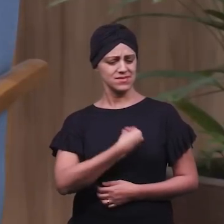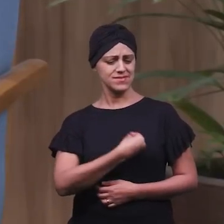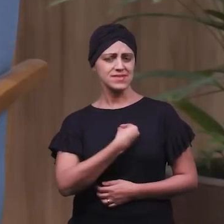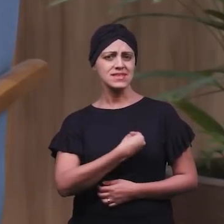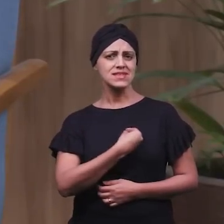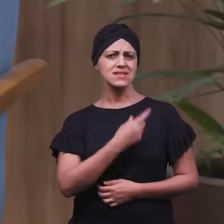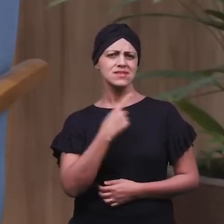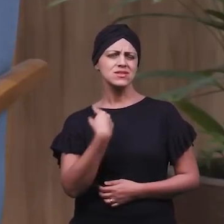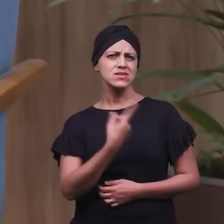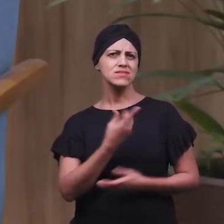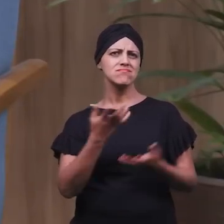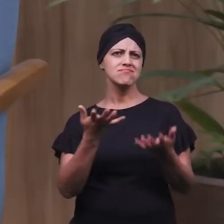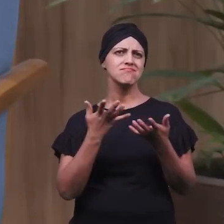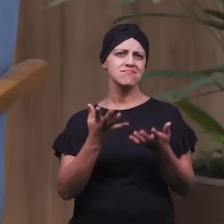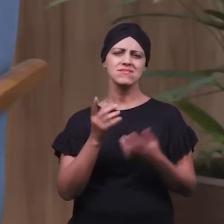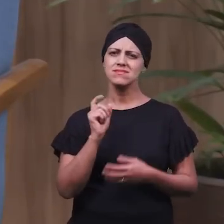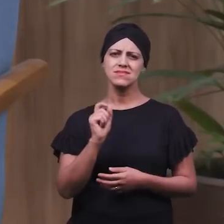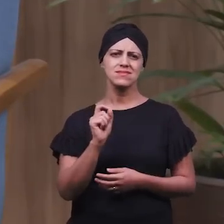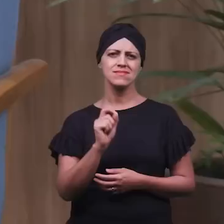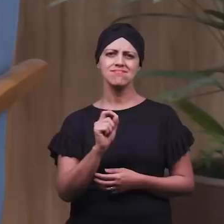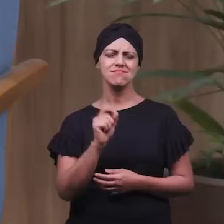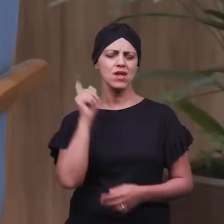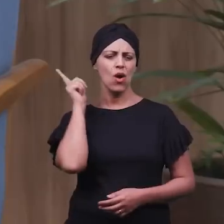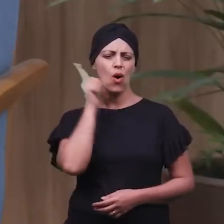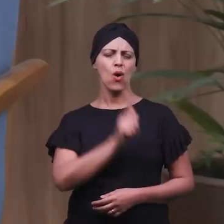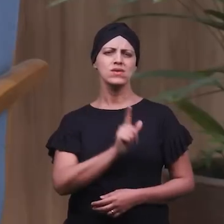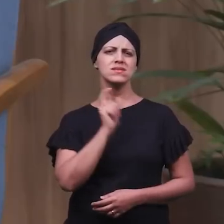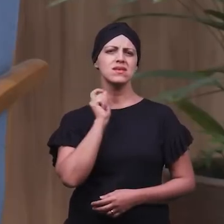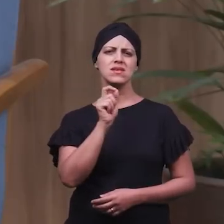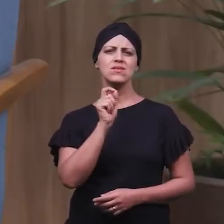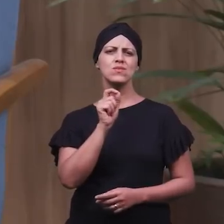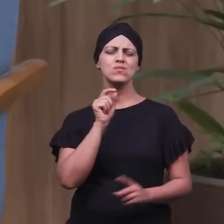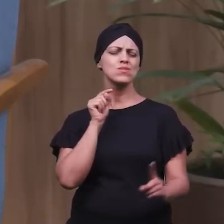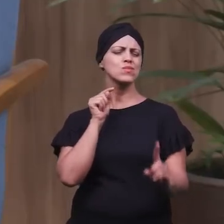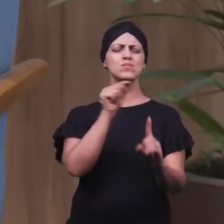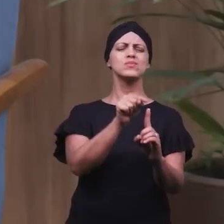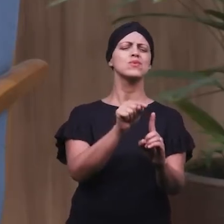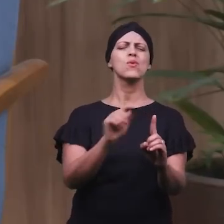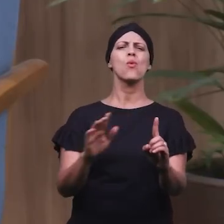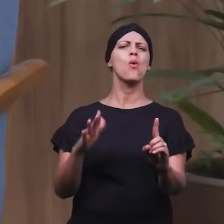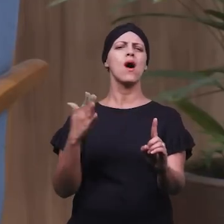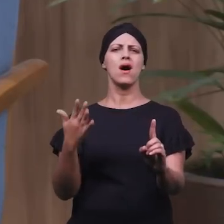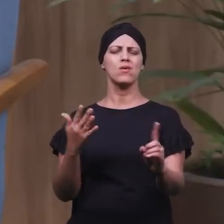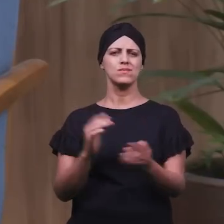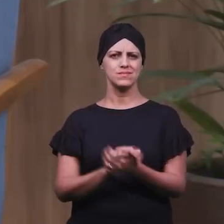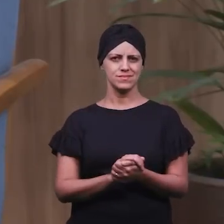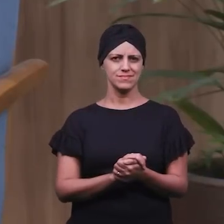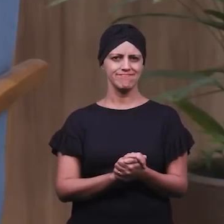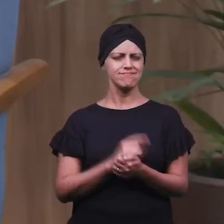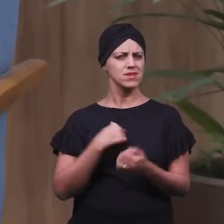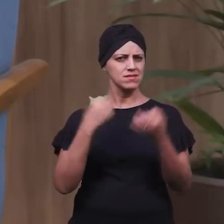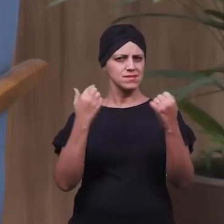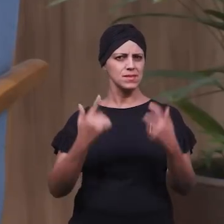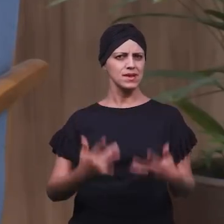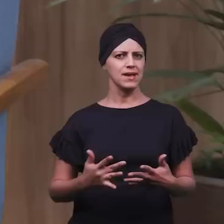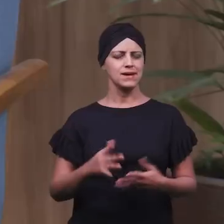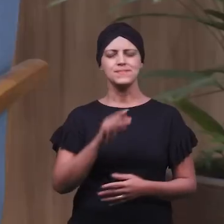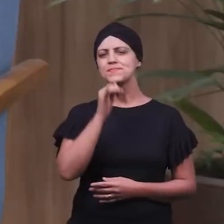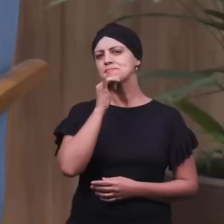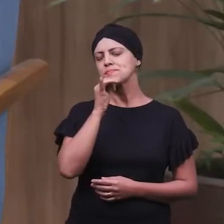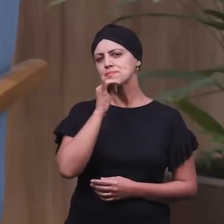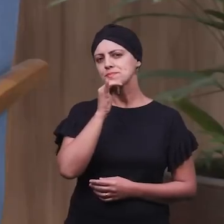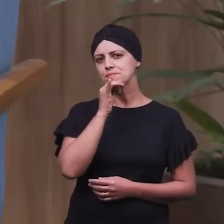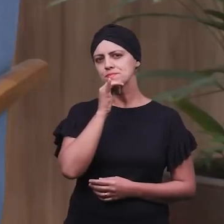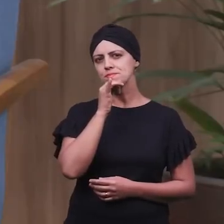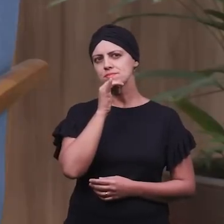preocupamos em alcançar aquilo que efetivamente estamos buscando. E eu explico o que eu acabei de dizer.